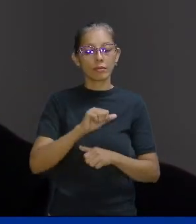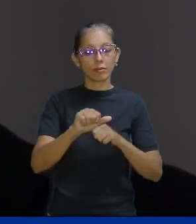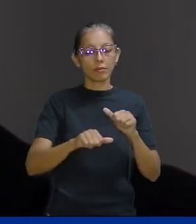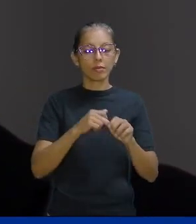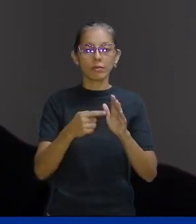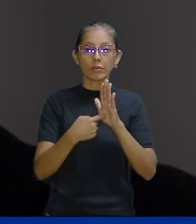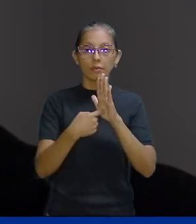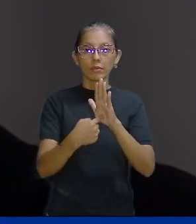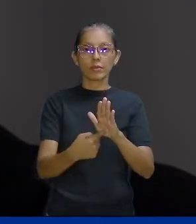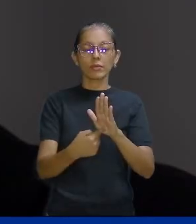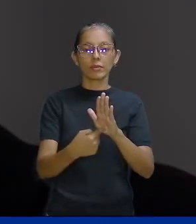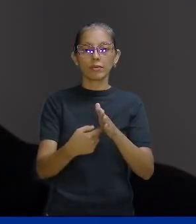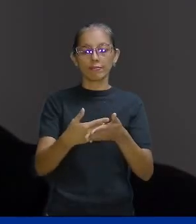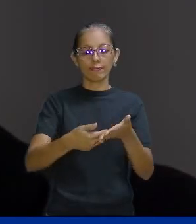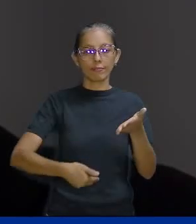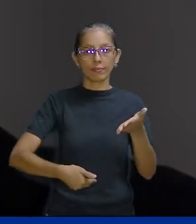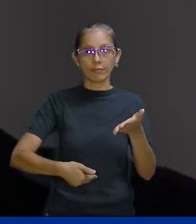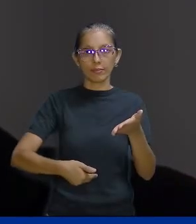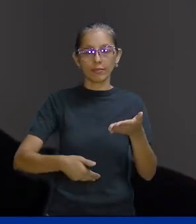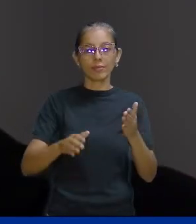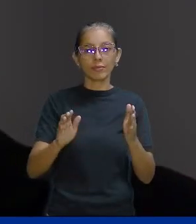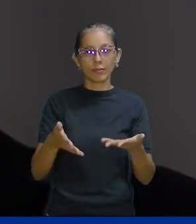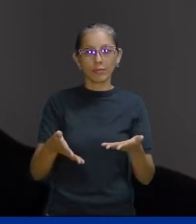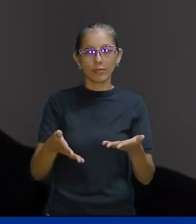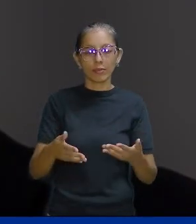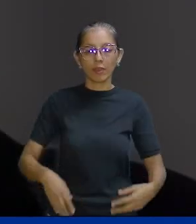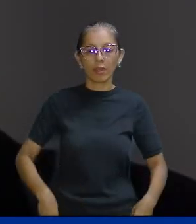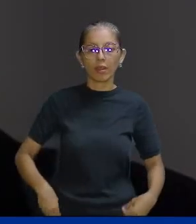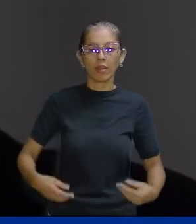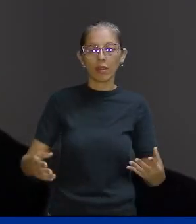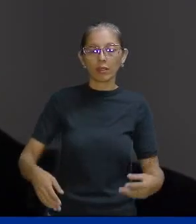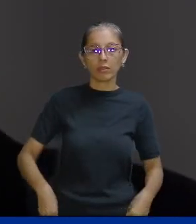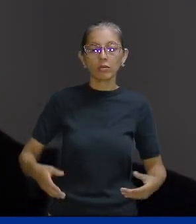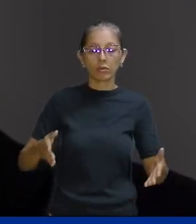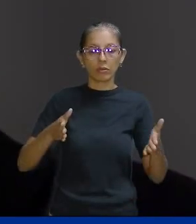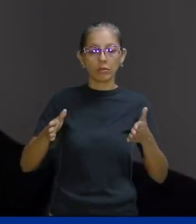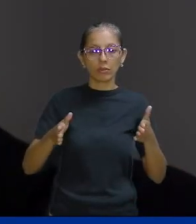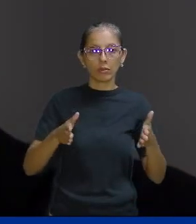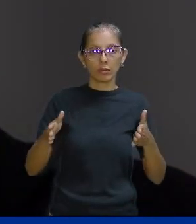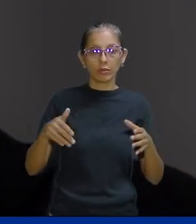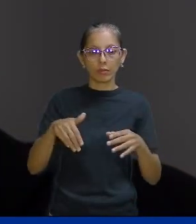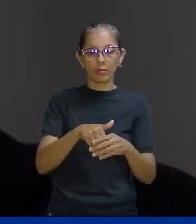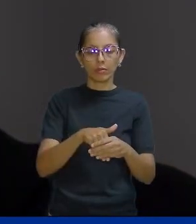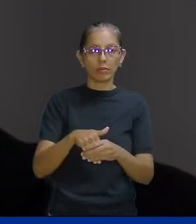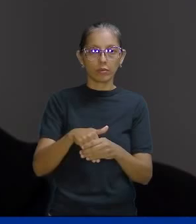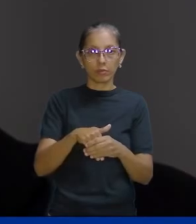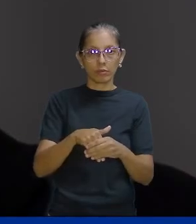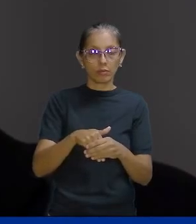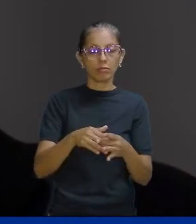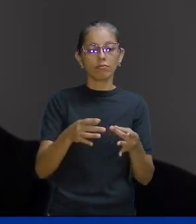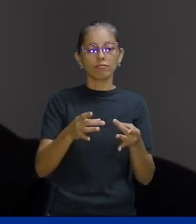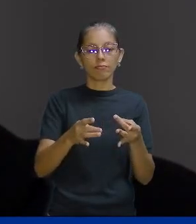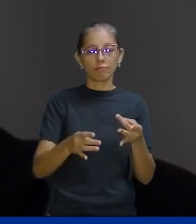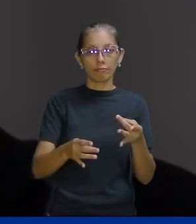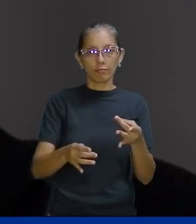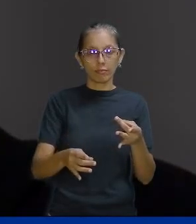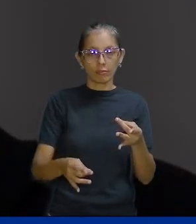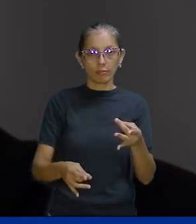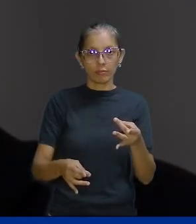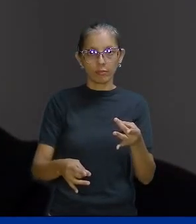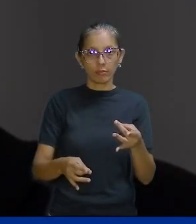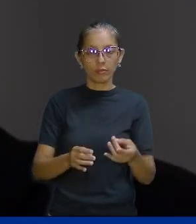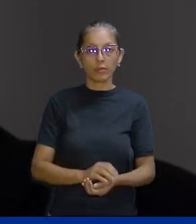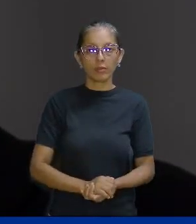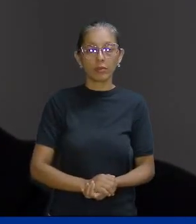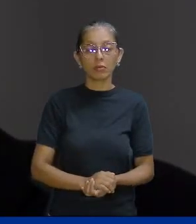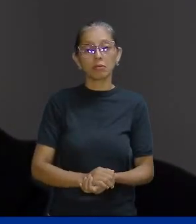apresentou demonstrativo indicando que os gastos correspondentes ao período de campanha, com detalhamento deste,